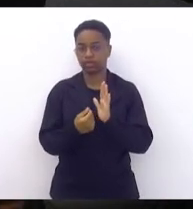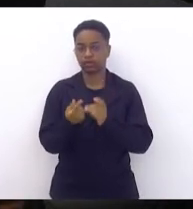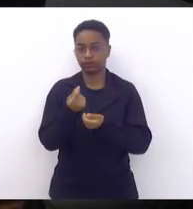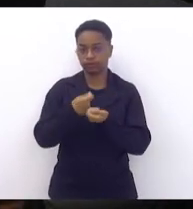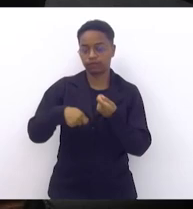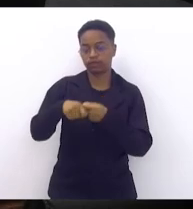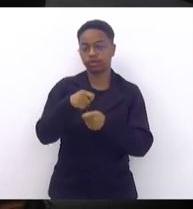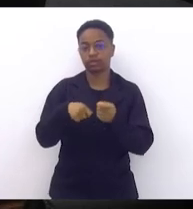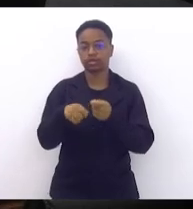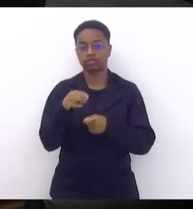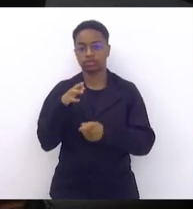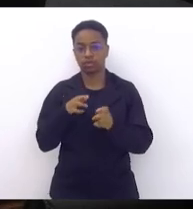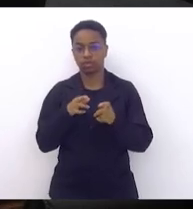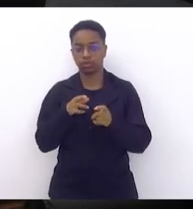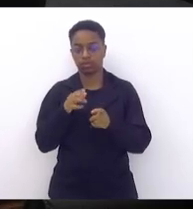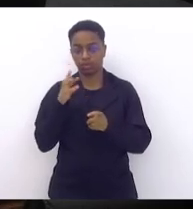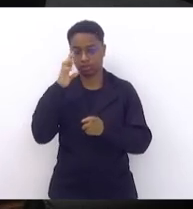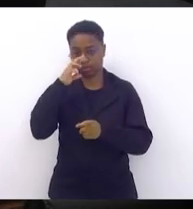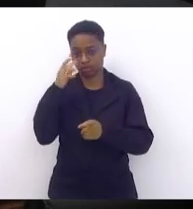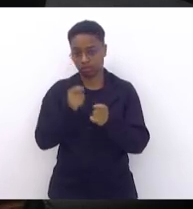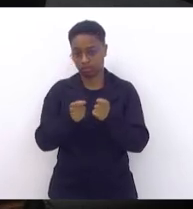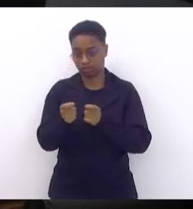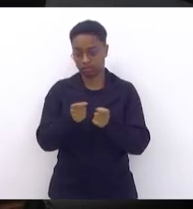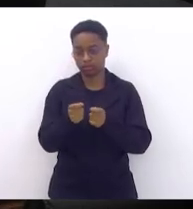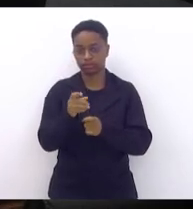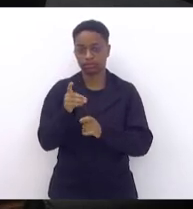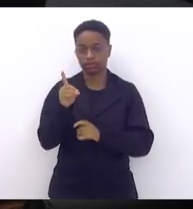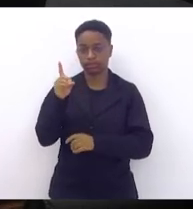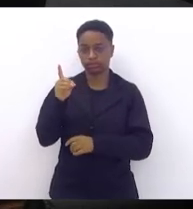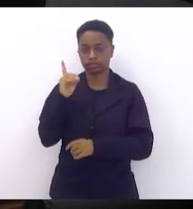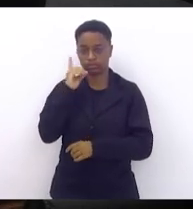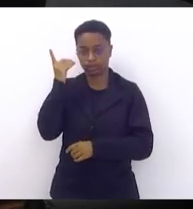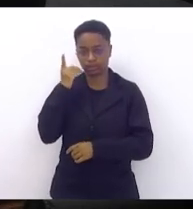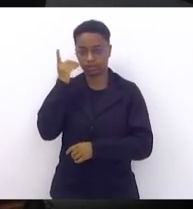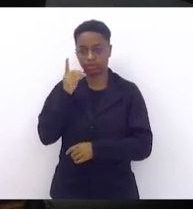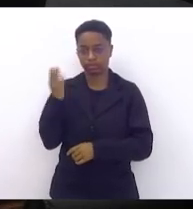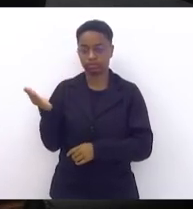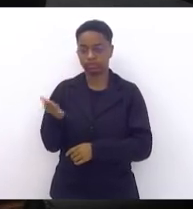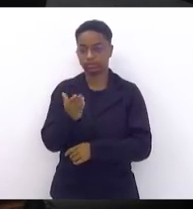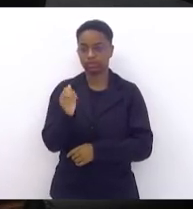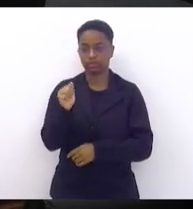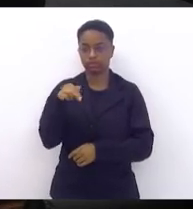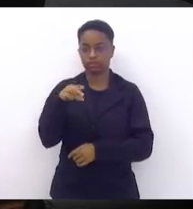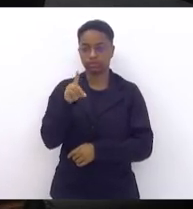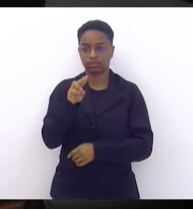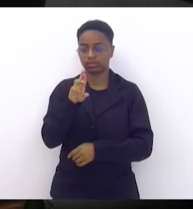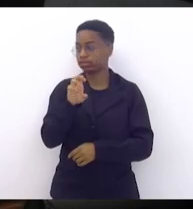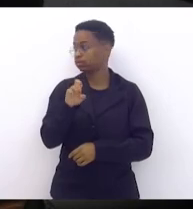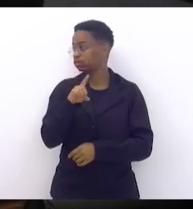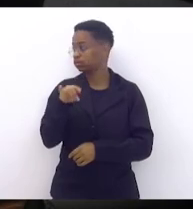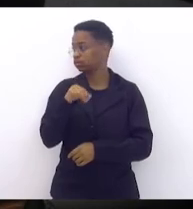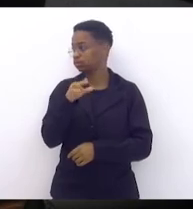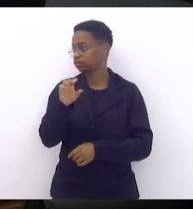Fiscalização Financeira e Controle, deputado Andrezinho Ceciliano, por favor.